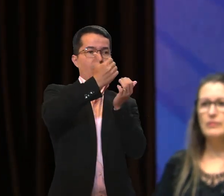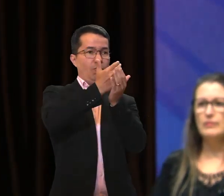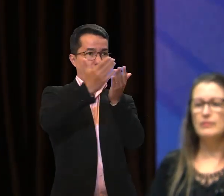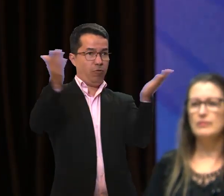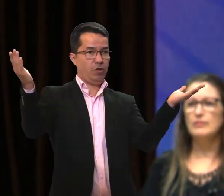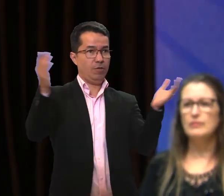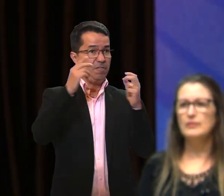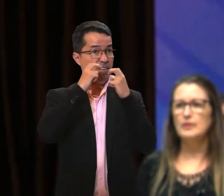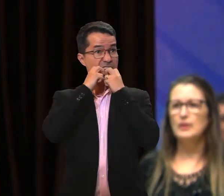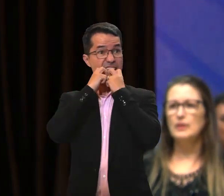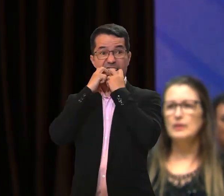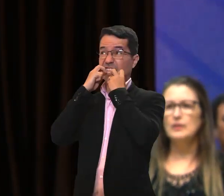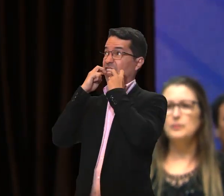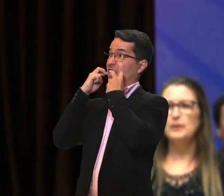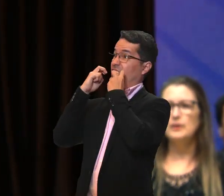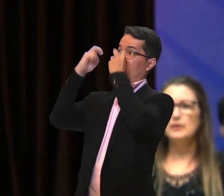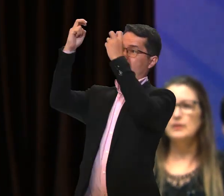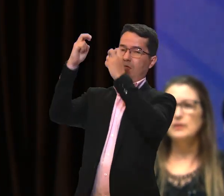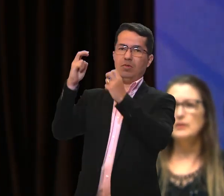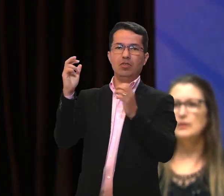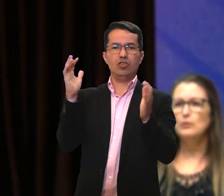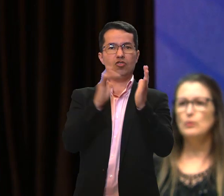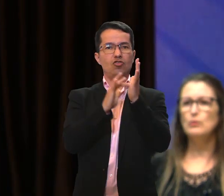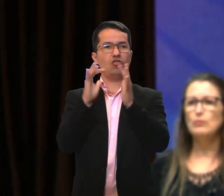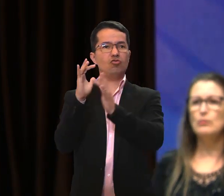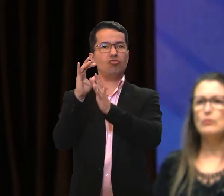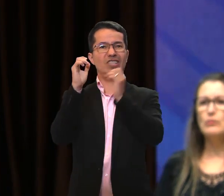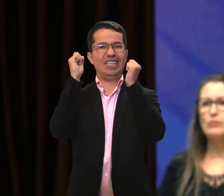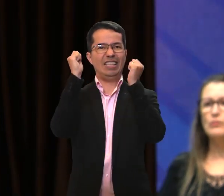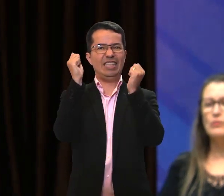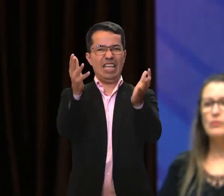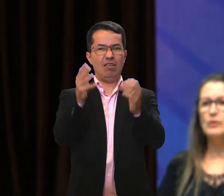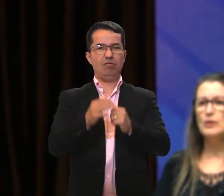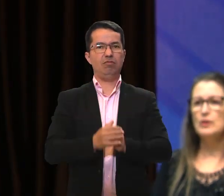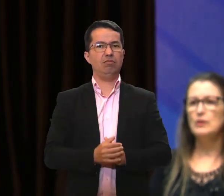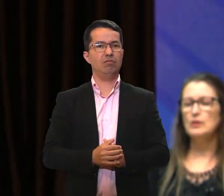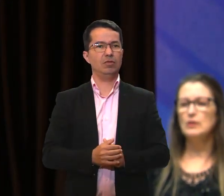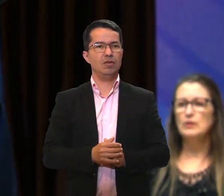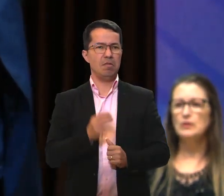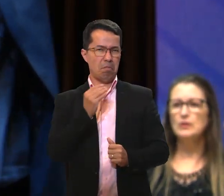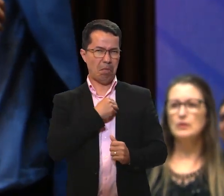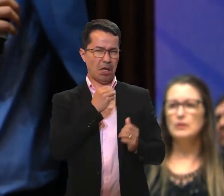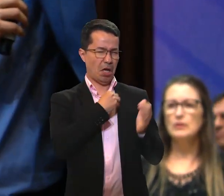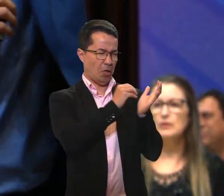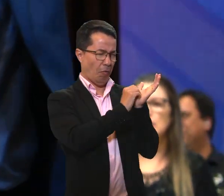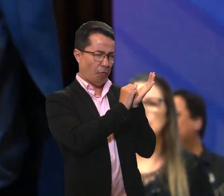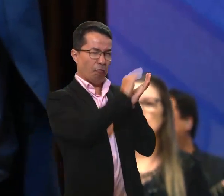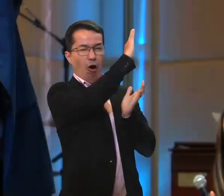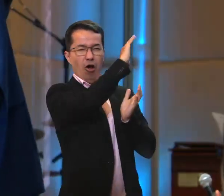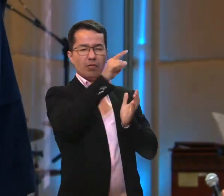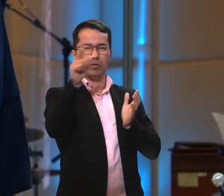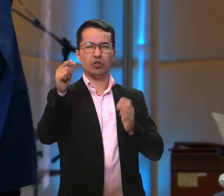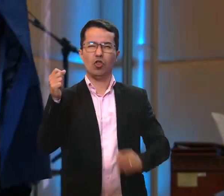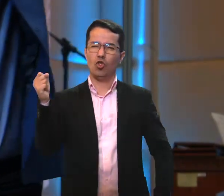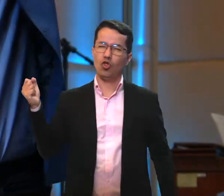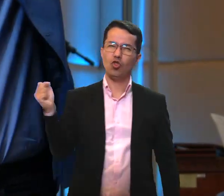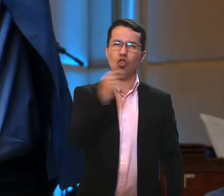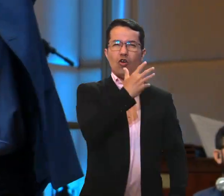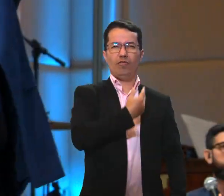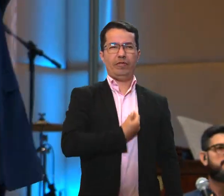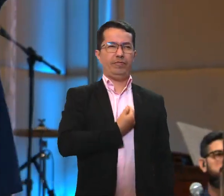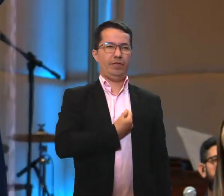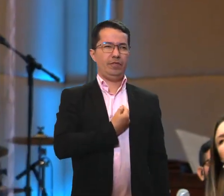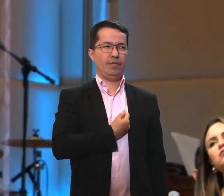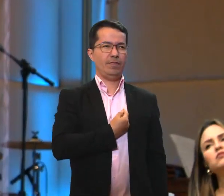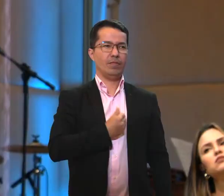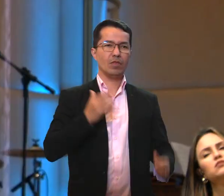clamar, Ele vai te libertar do poder do pecado e te dar uma nova vida. Se hoje você está dizendo: